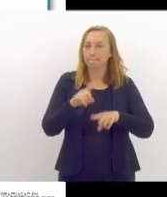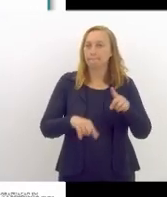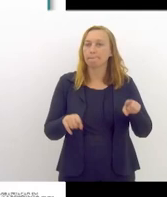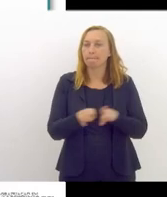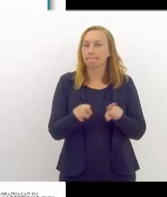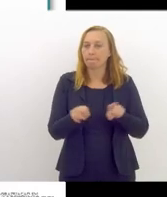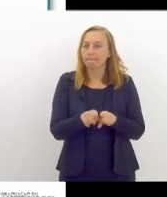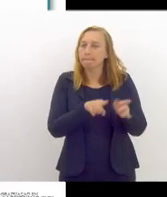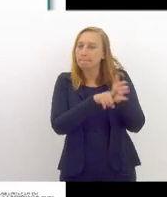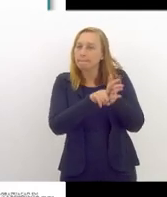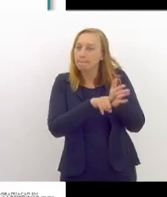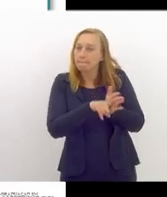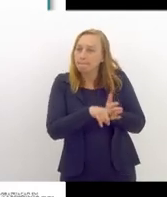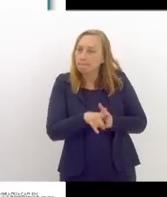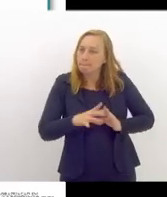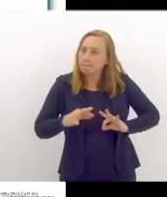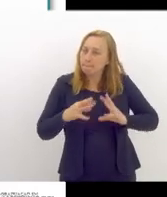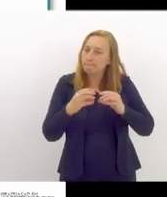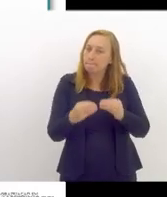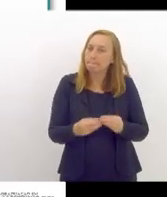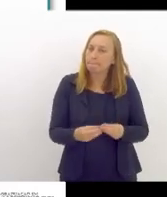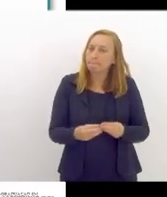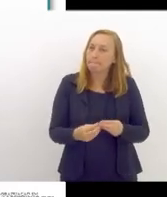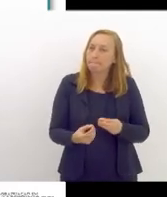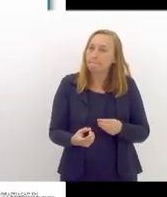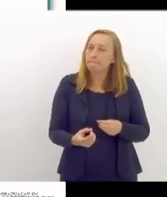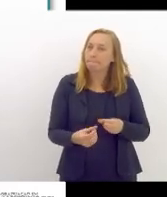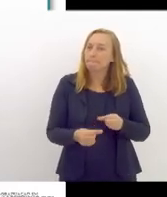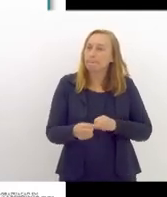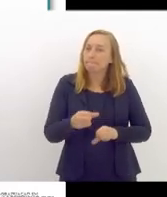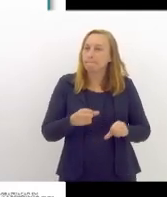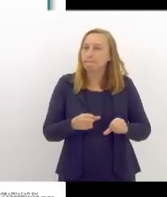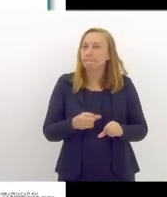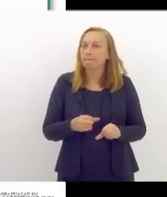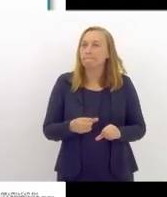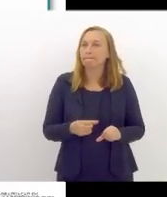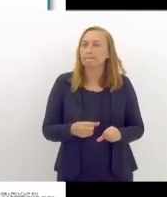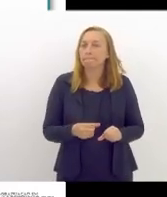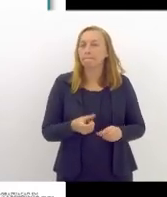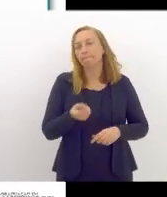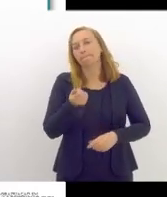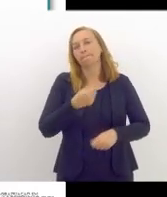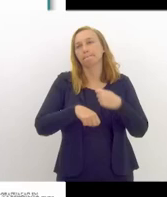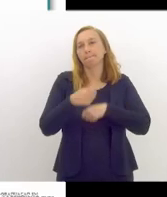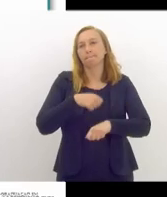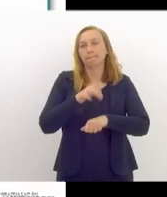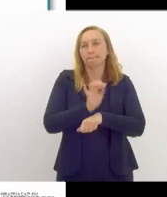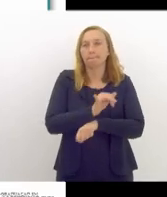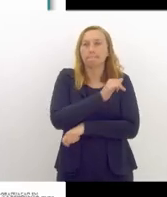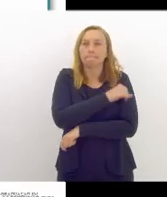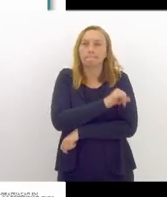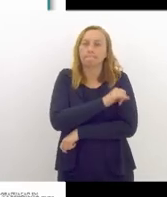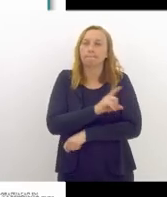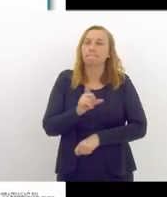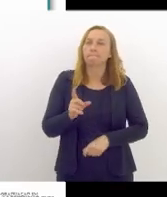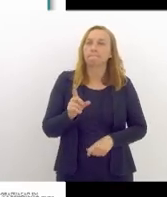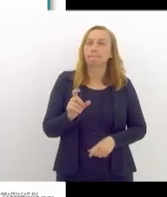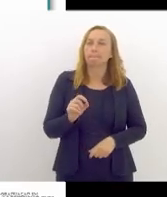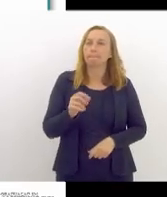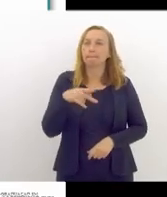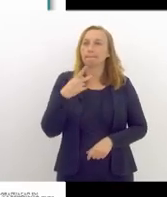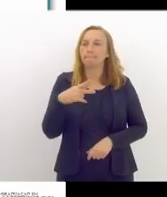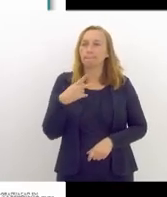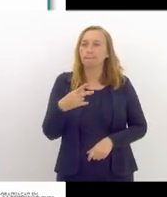uma análise dos encadeamentos e reverter consensos equivocados na economia do Estado do Rio de Janeiro o que que eu chamo de